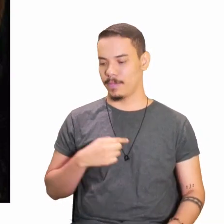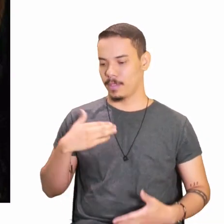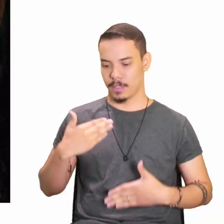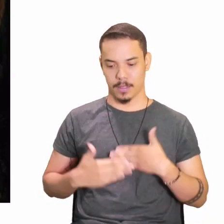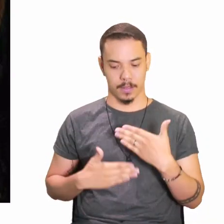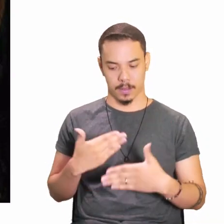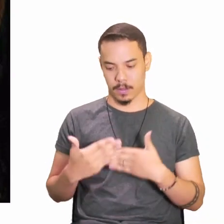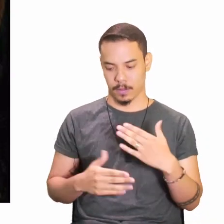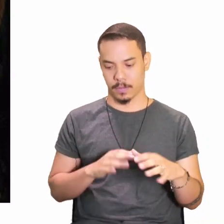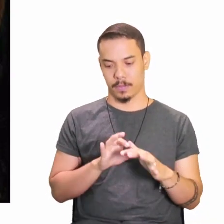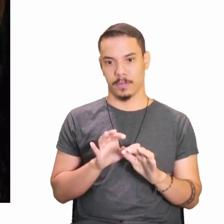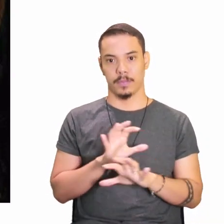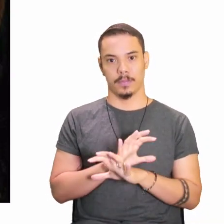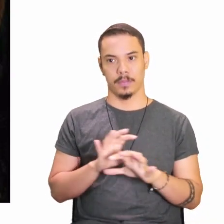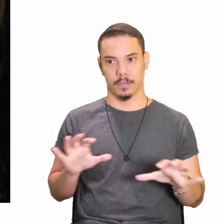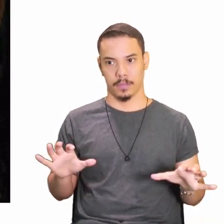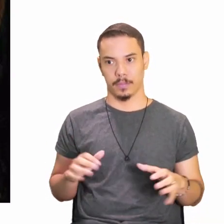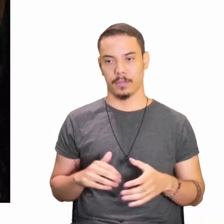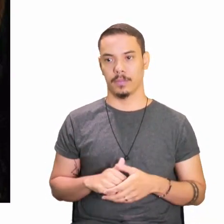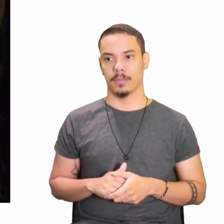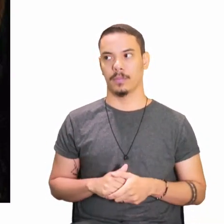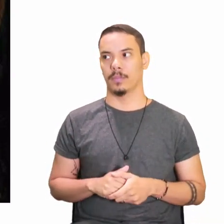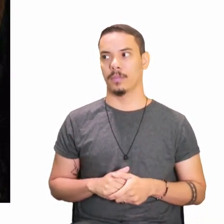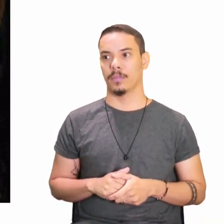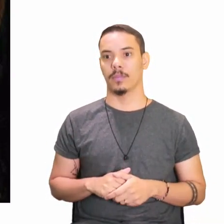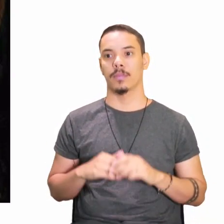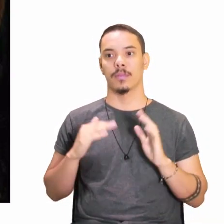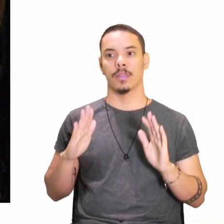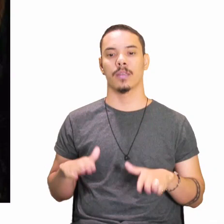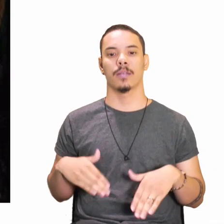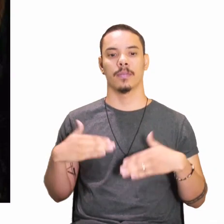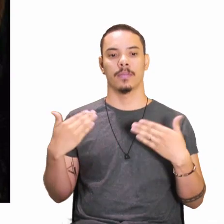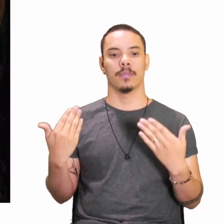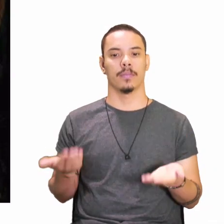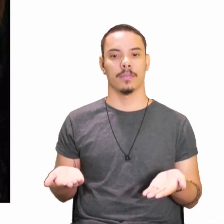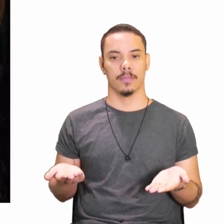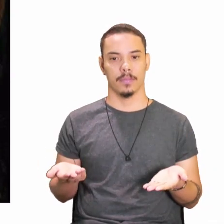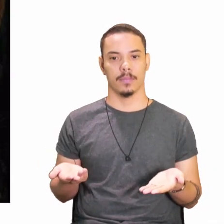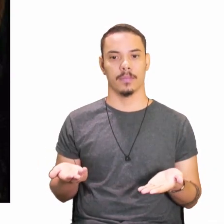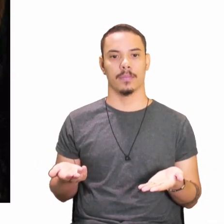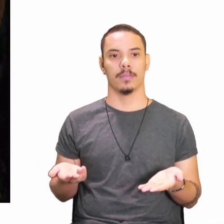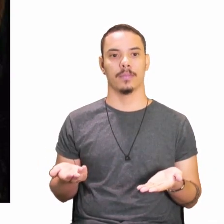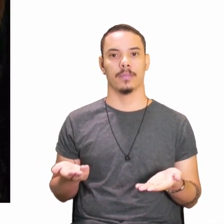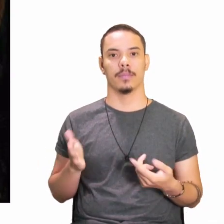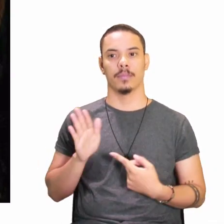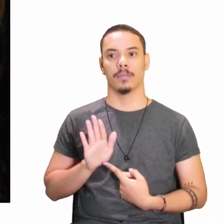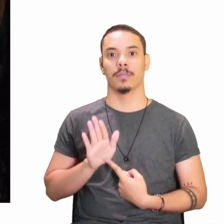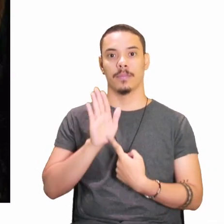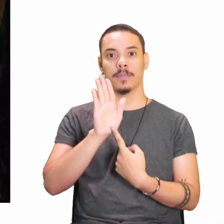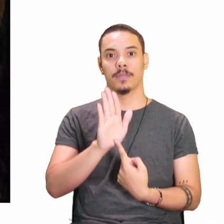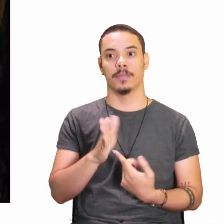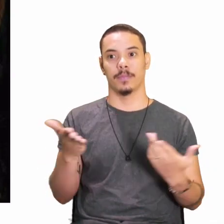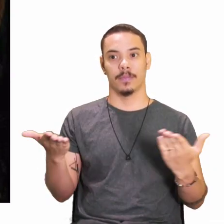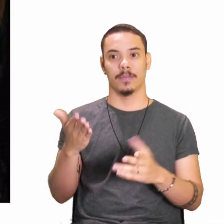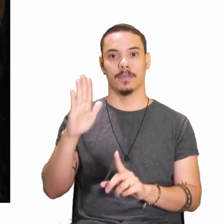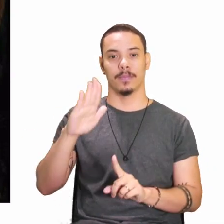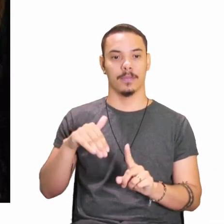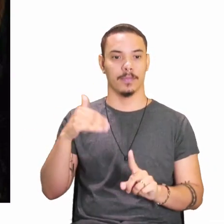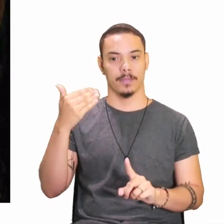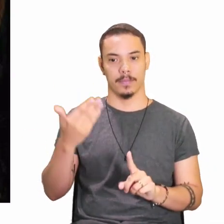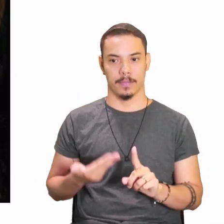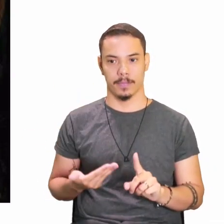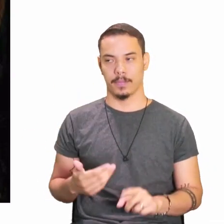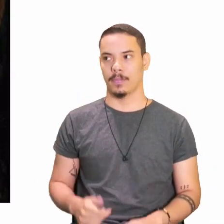tá bom vamos lá e quais as amadinhas que será homenageados